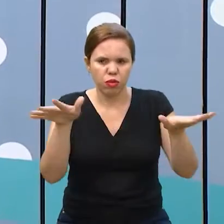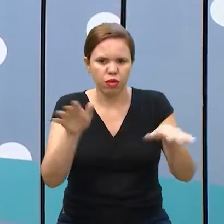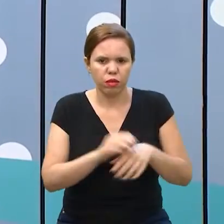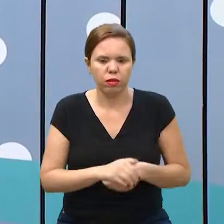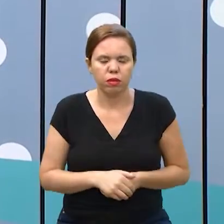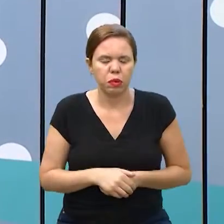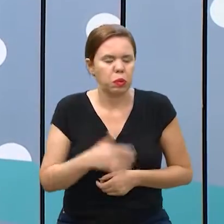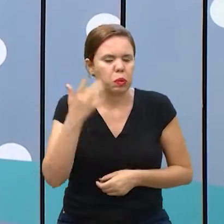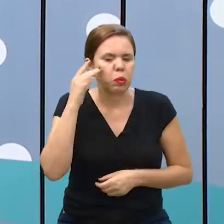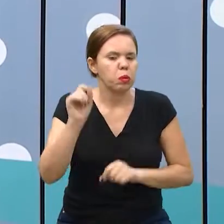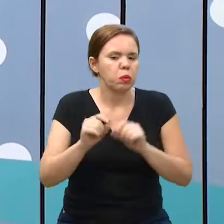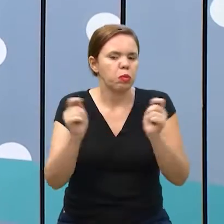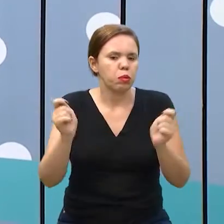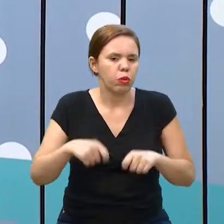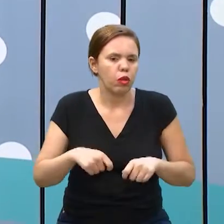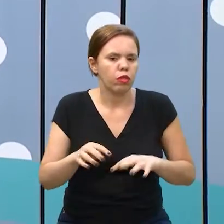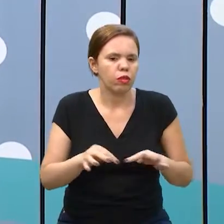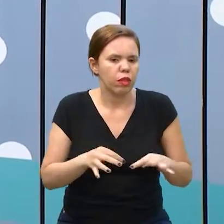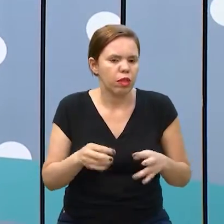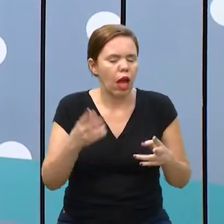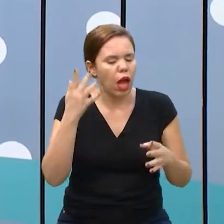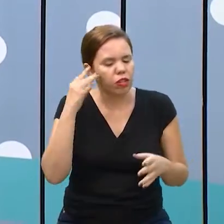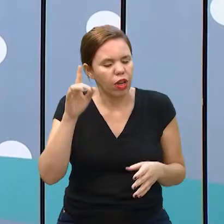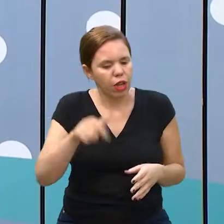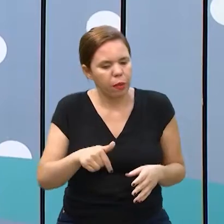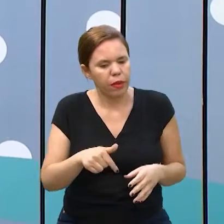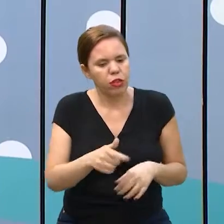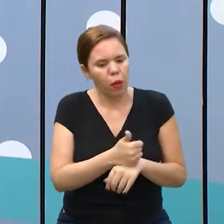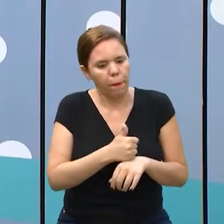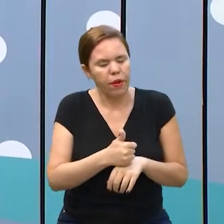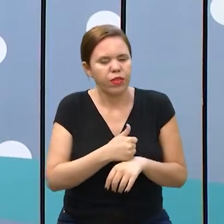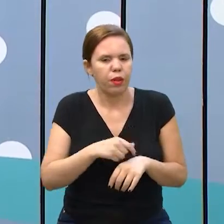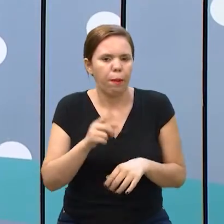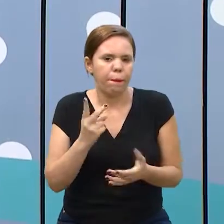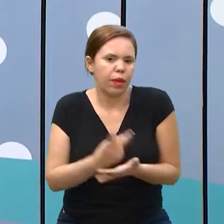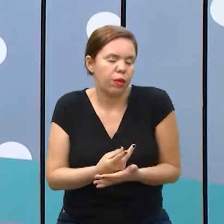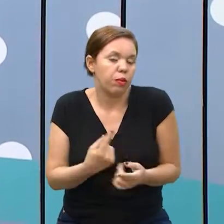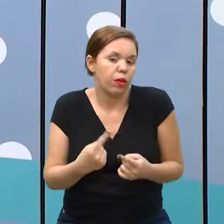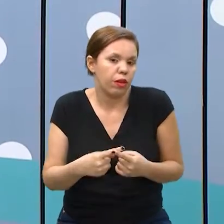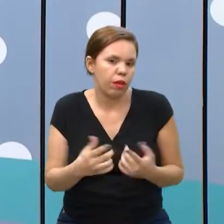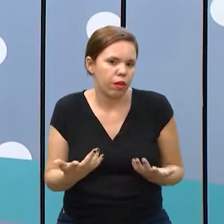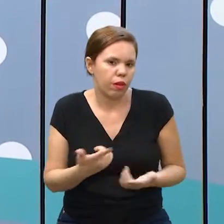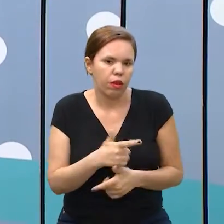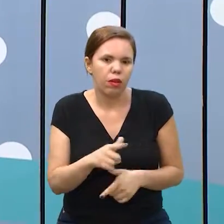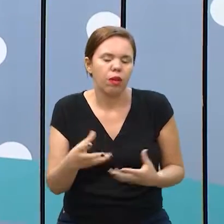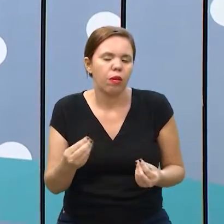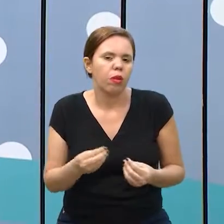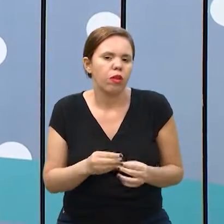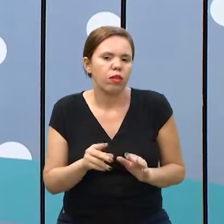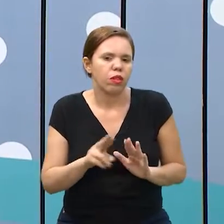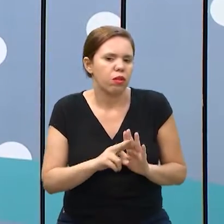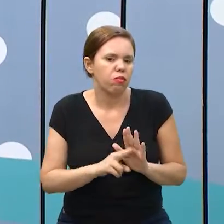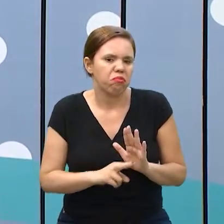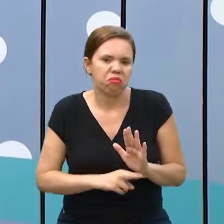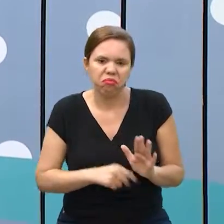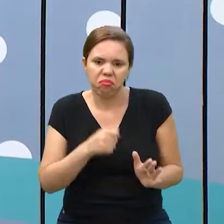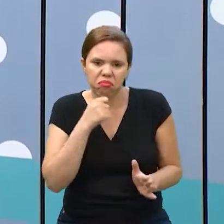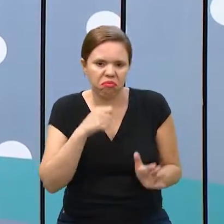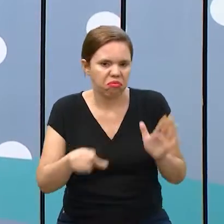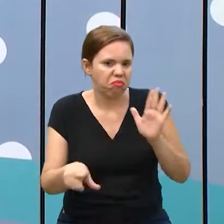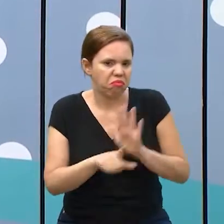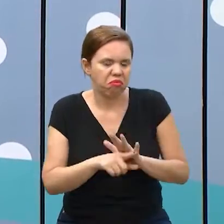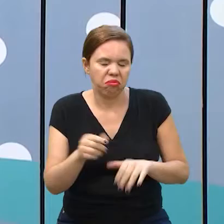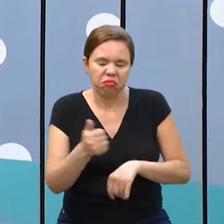pessoas. Mas eu não sei se a gente pode tratar especificamente como uma profissão, mesmo porque não tem as